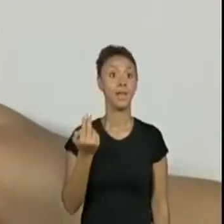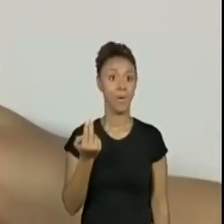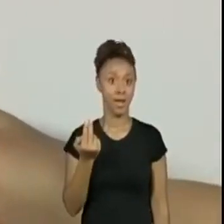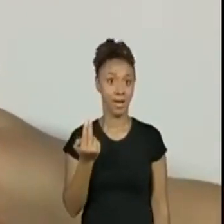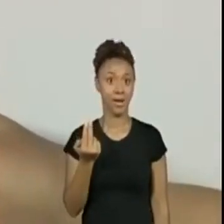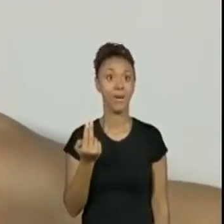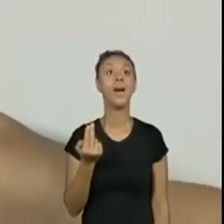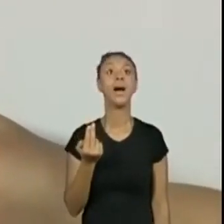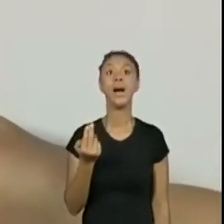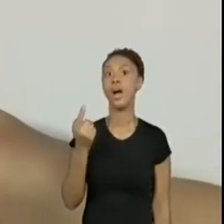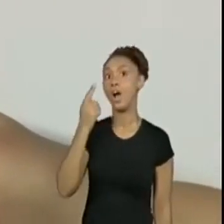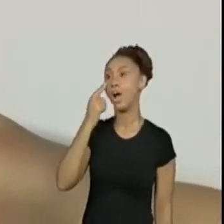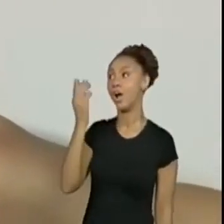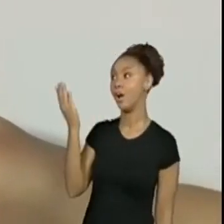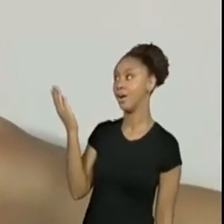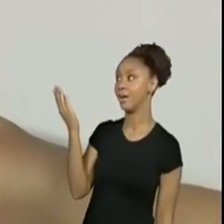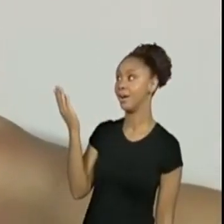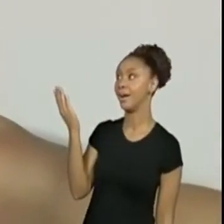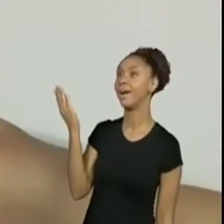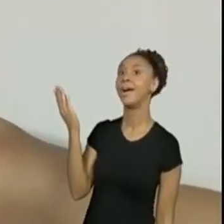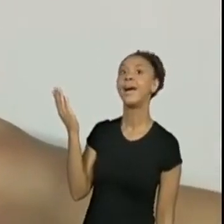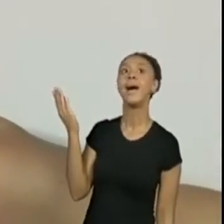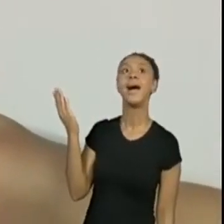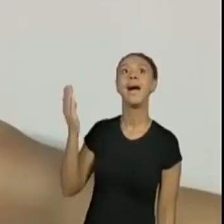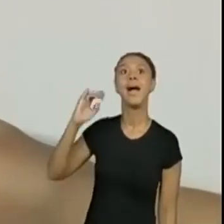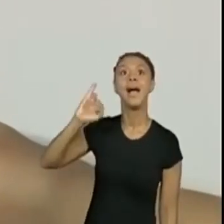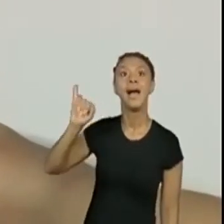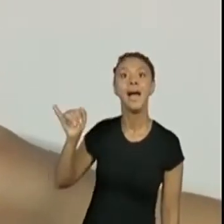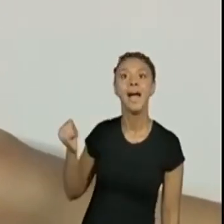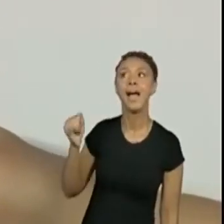Ali. E a gente vai usar esse li pra escrever. Li.